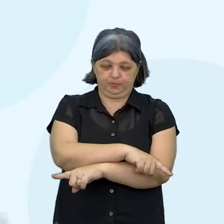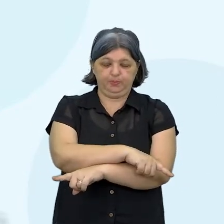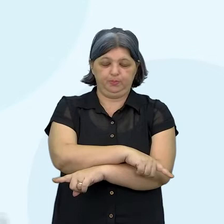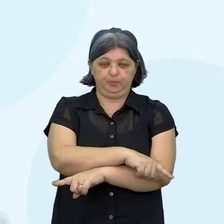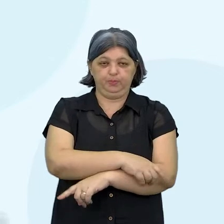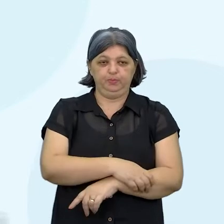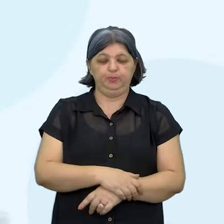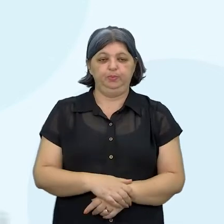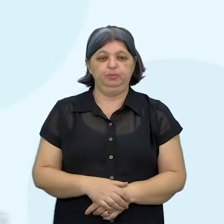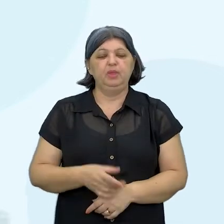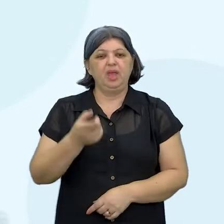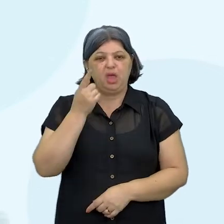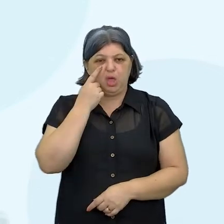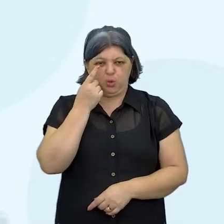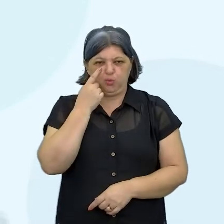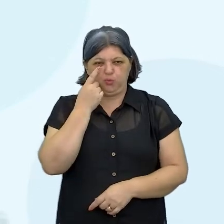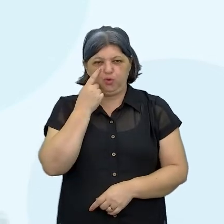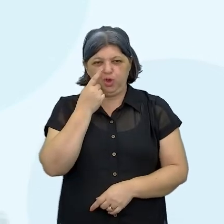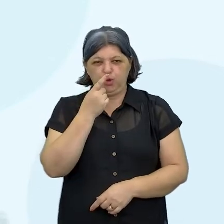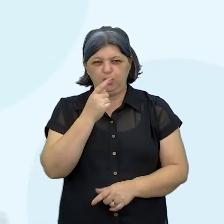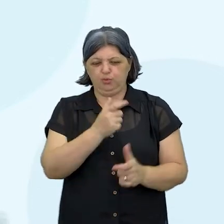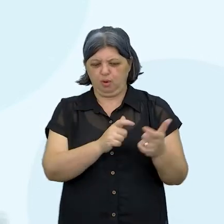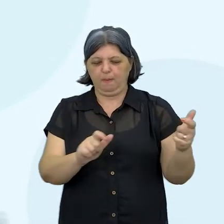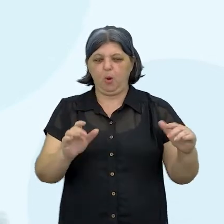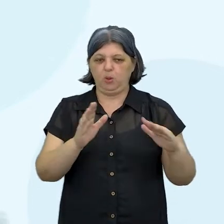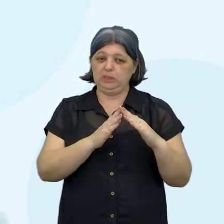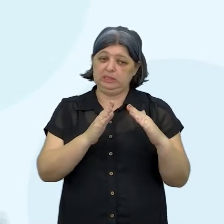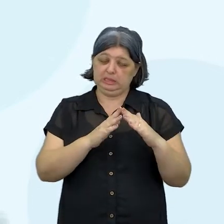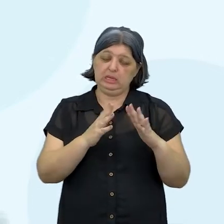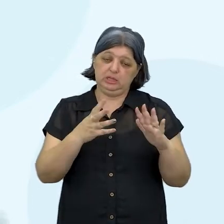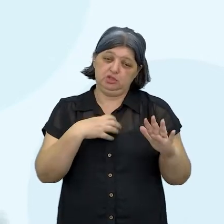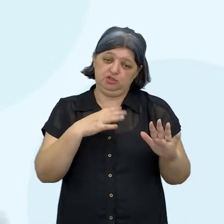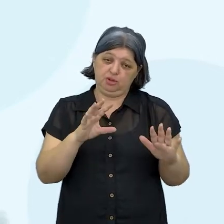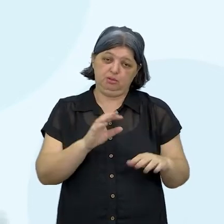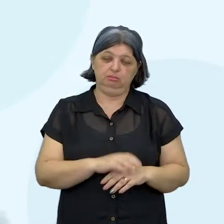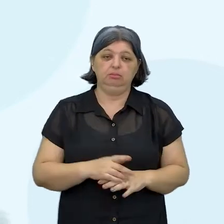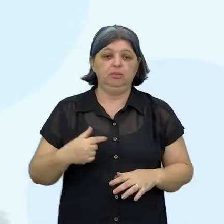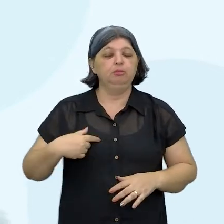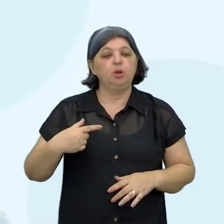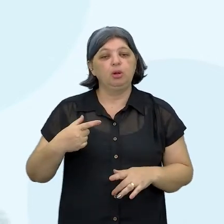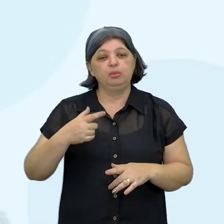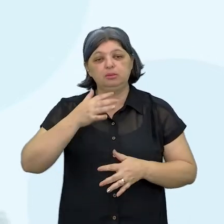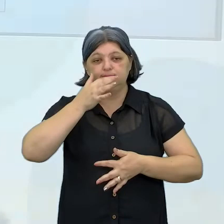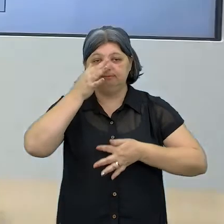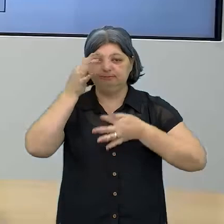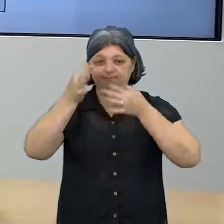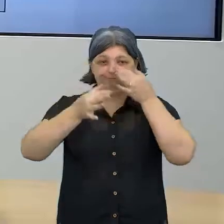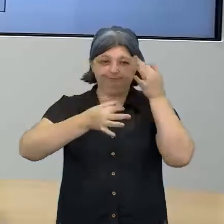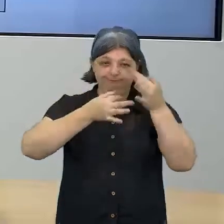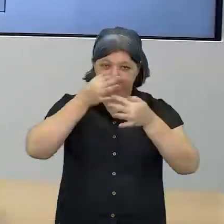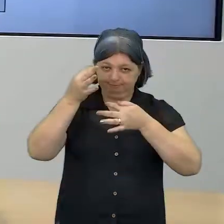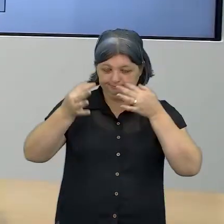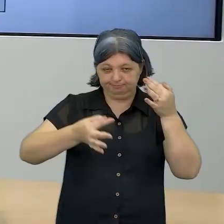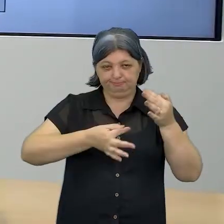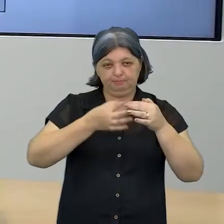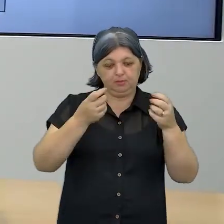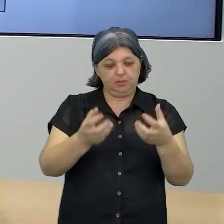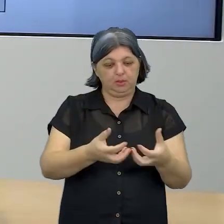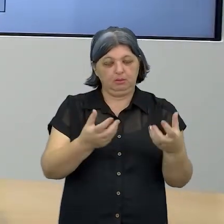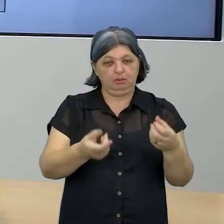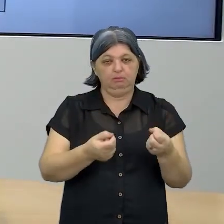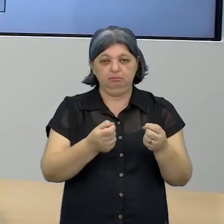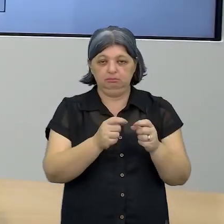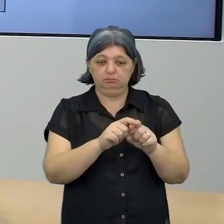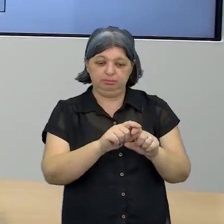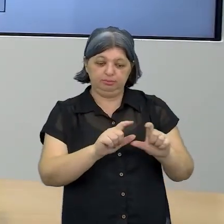Então eu vejo muitas casas com essa configuração, né? Eu deixo o jardim aqui na frente para enfeitar a entrada de casa e